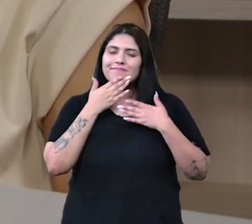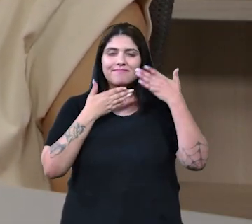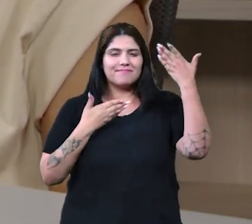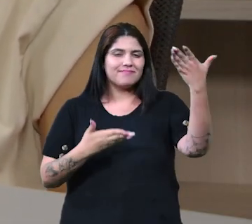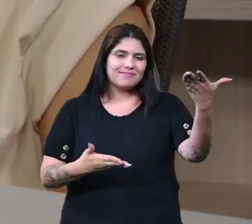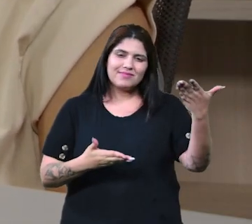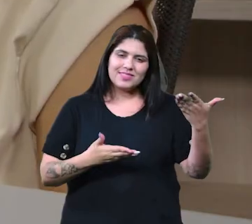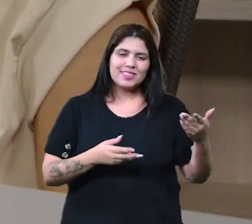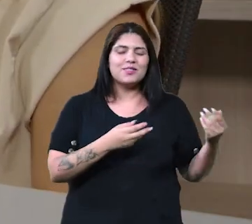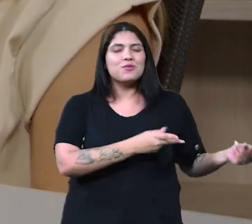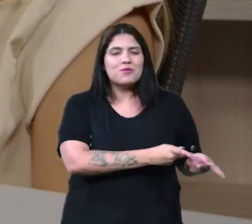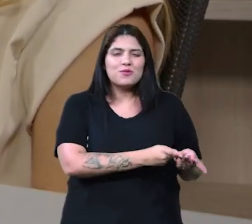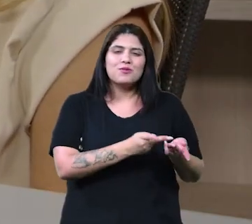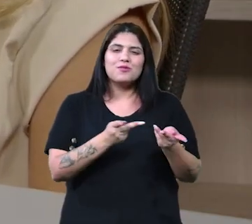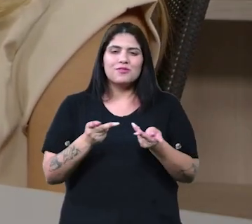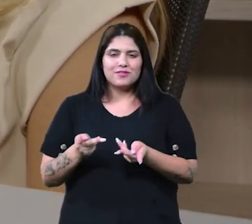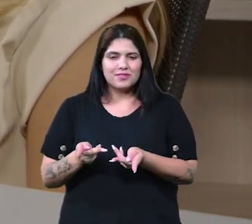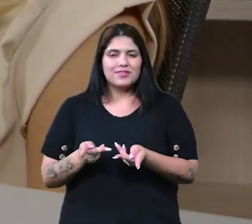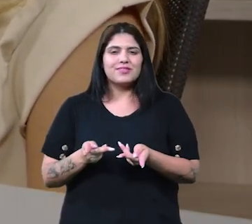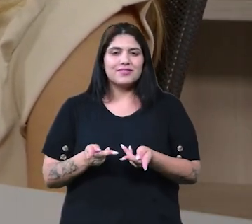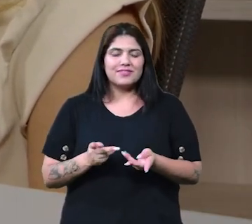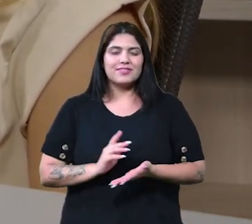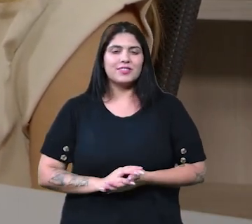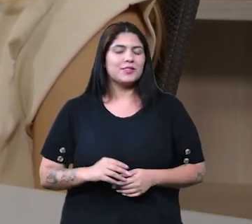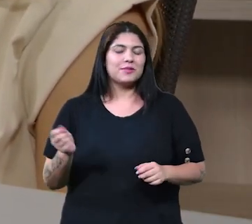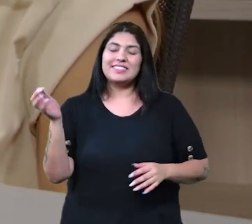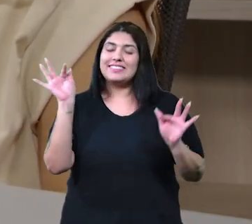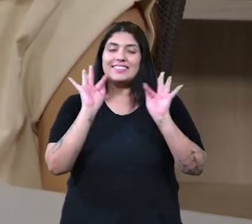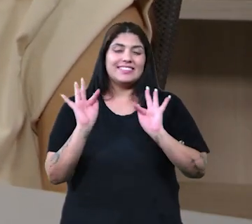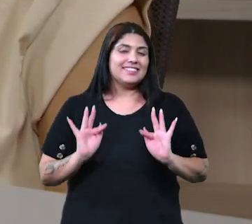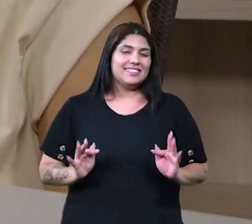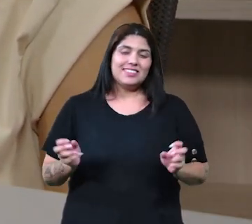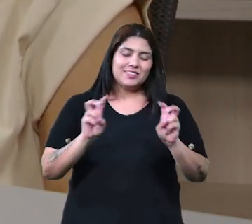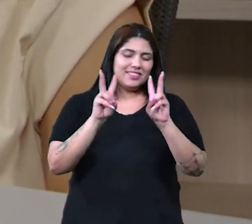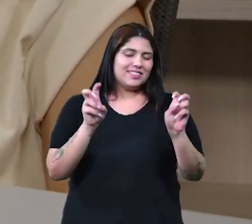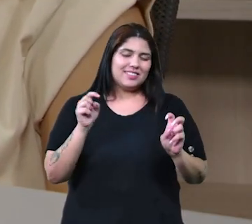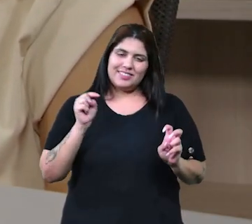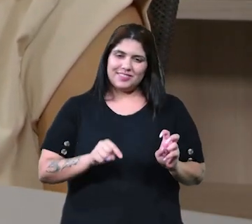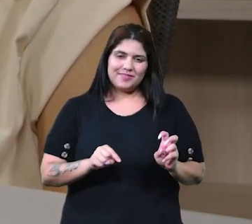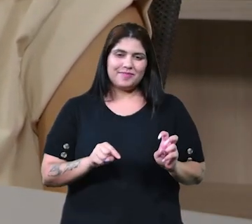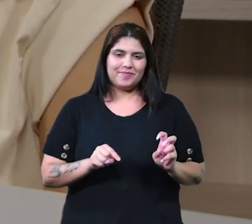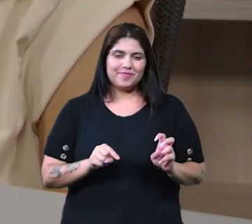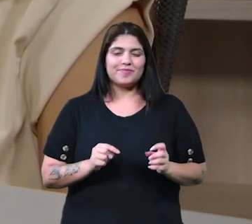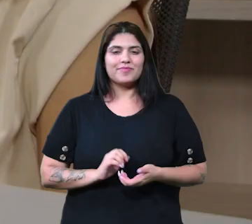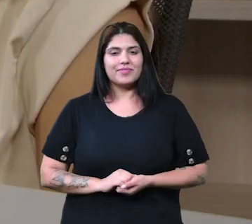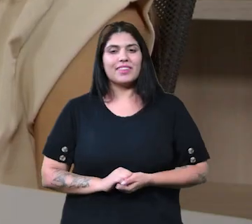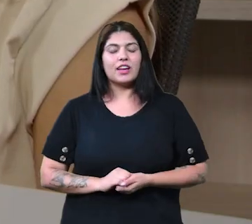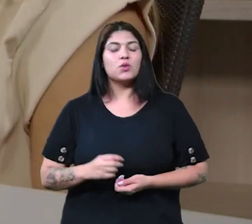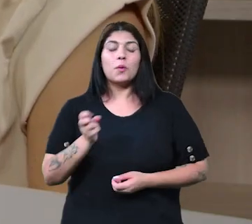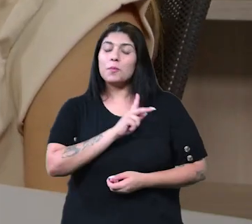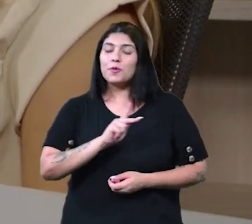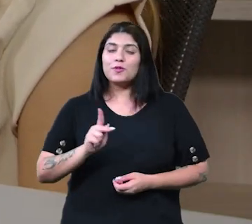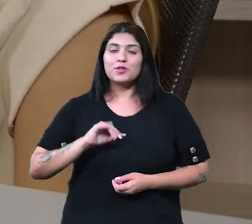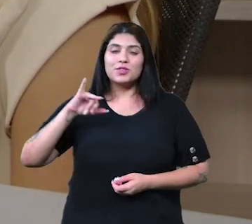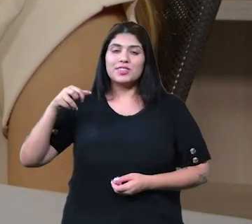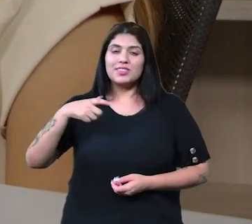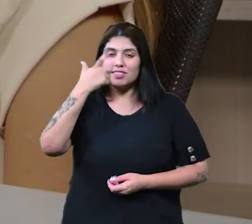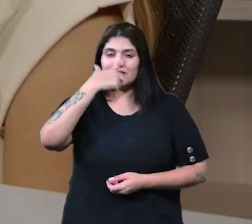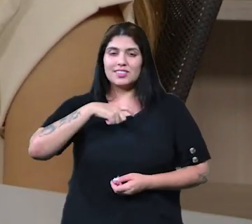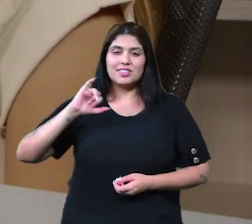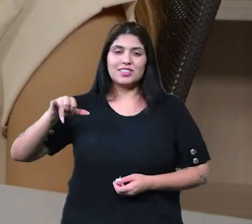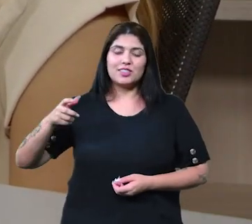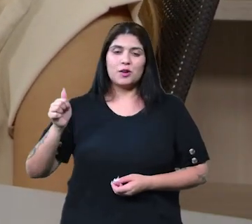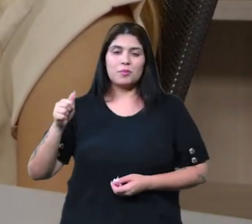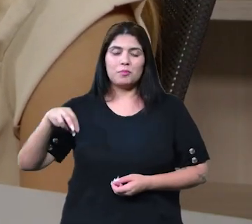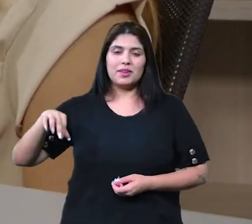Para a gente é uma alegria estar aqui para falar um pouquinho sobre hospitalidade. Eu sou a professora Jamile Brandão, estou como coordenadora do curso superior